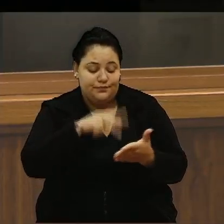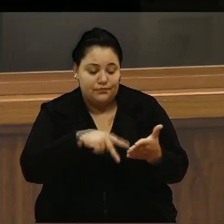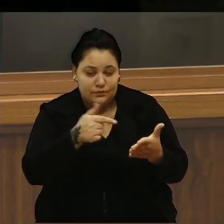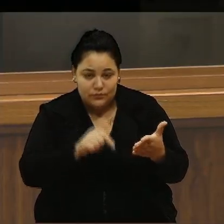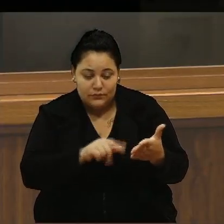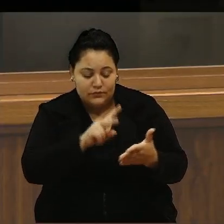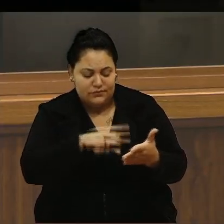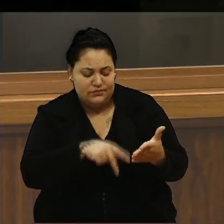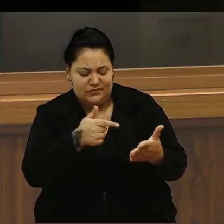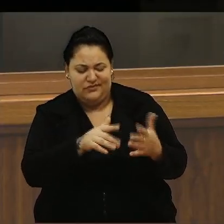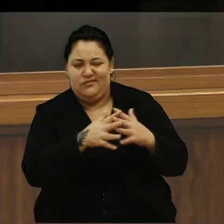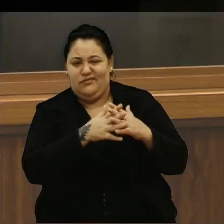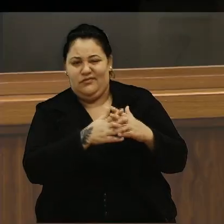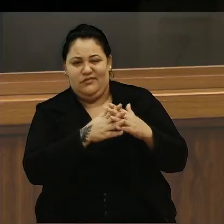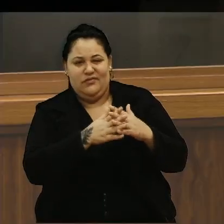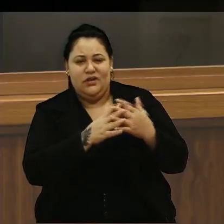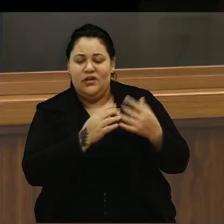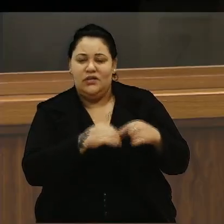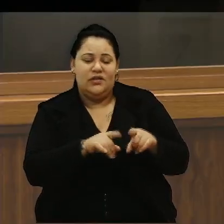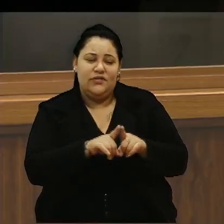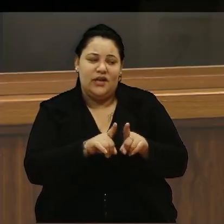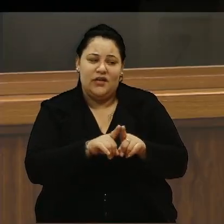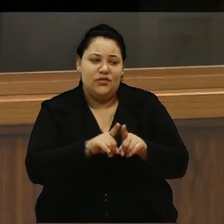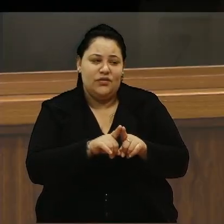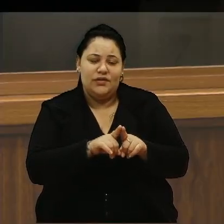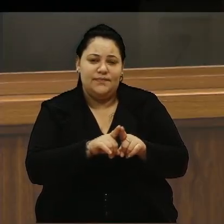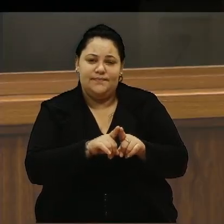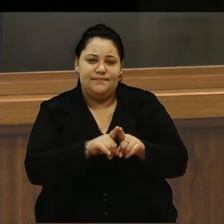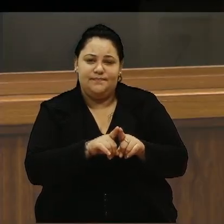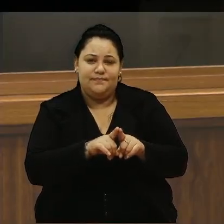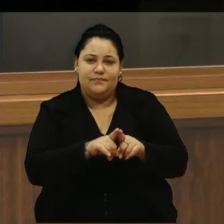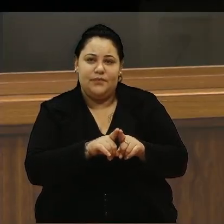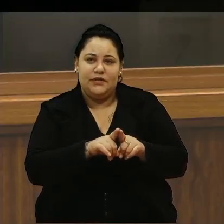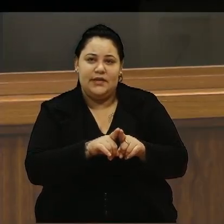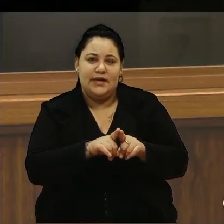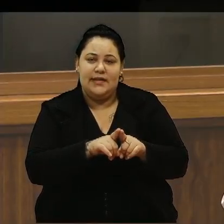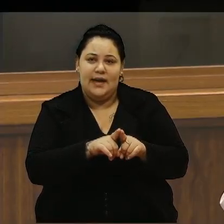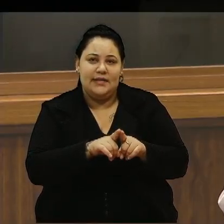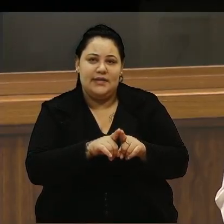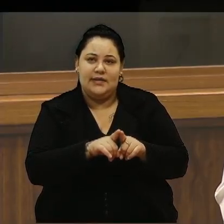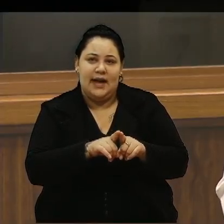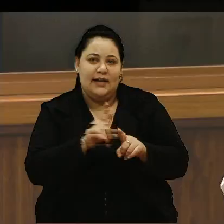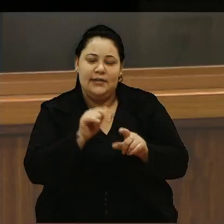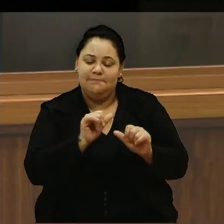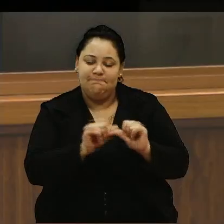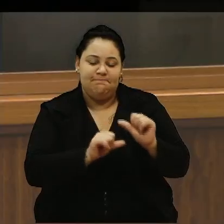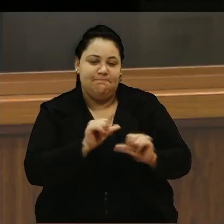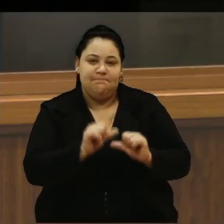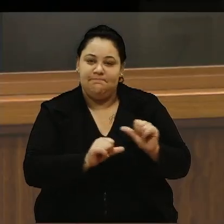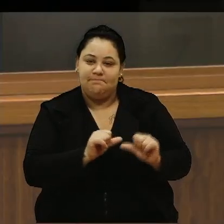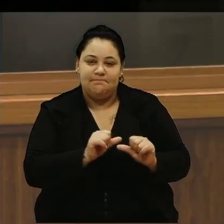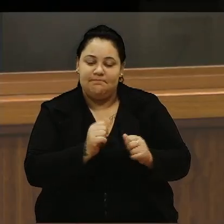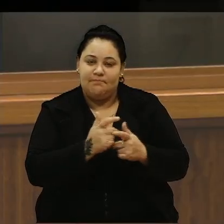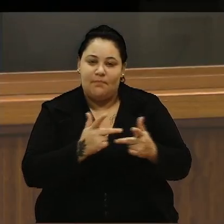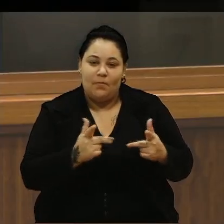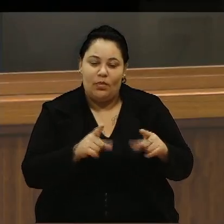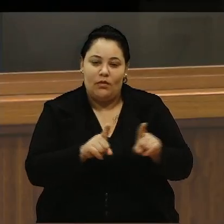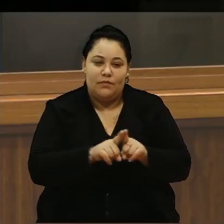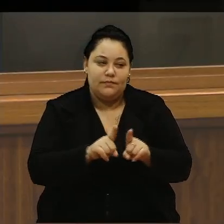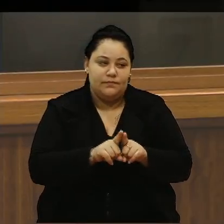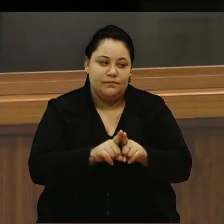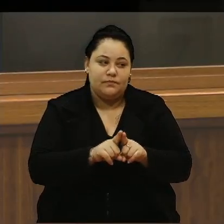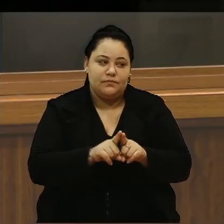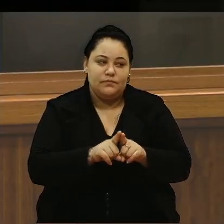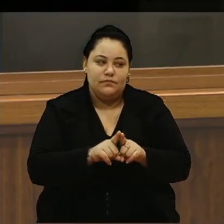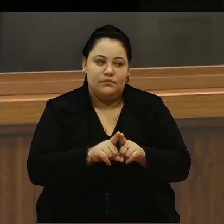meio complicado porque ele não muda efetivamente muitas coisas, mas ele deve ter alguma